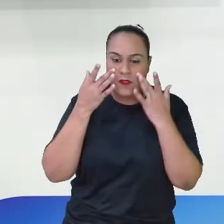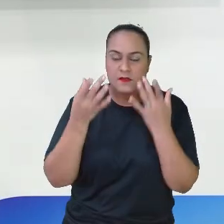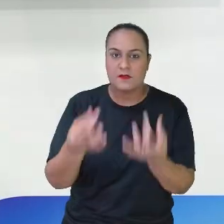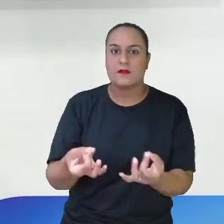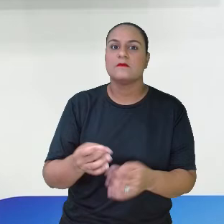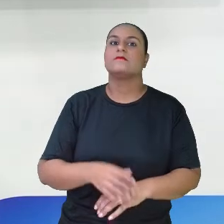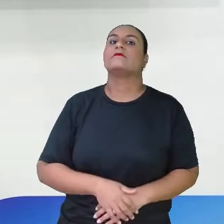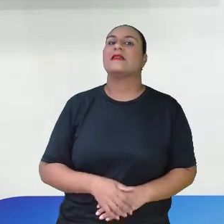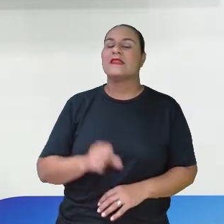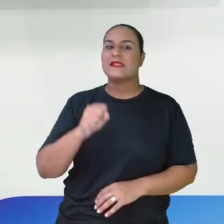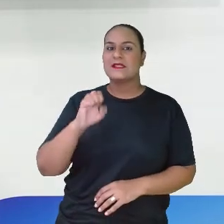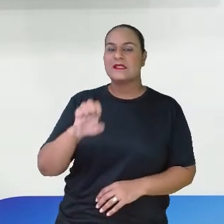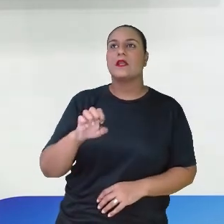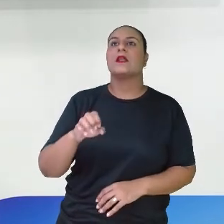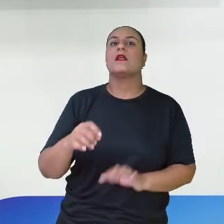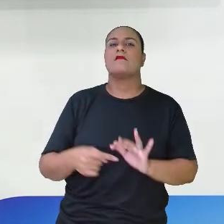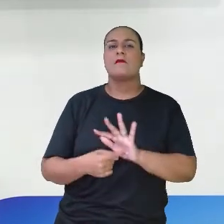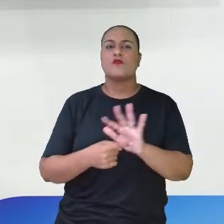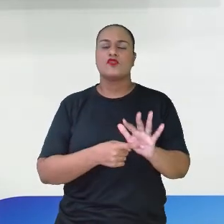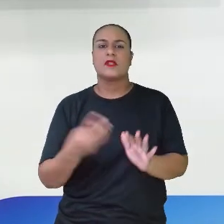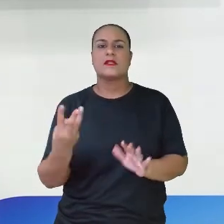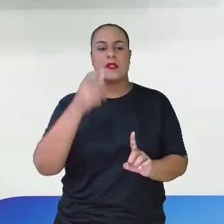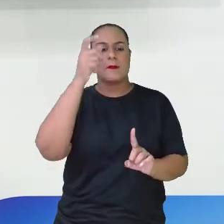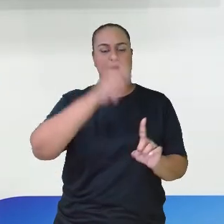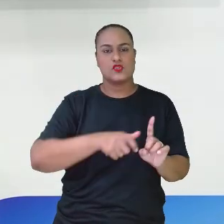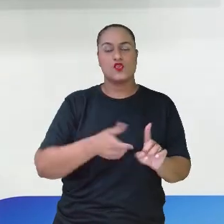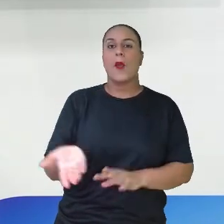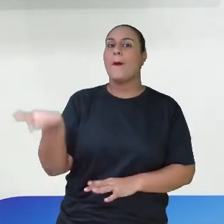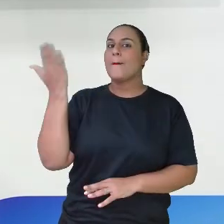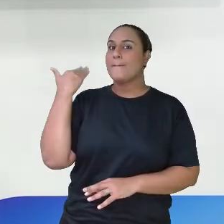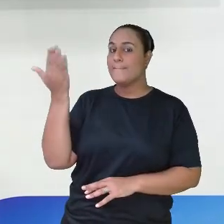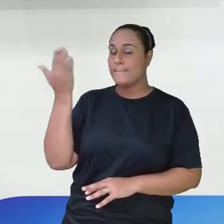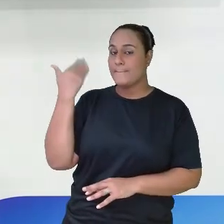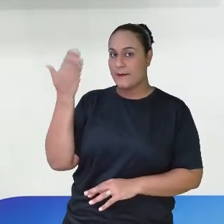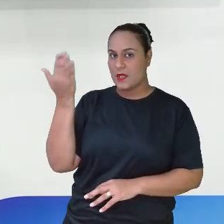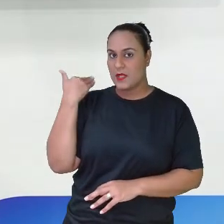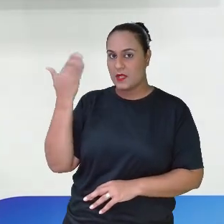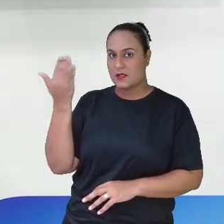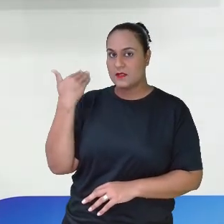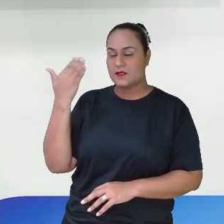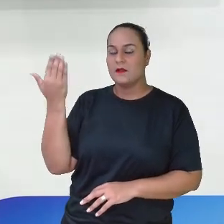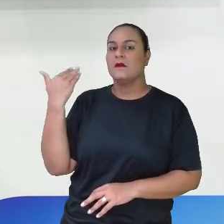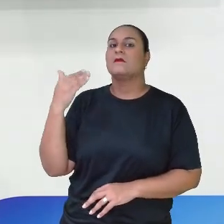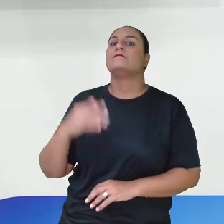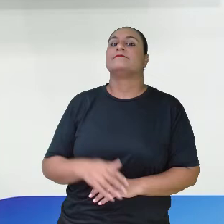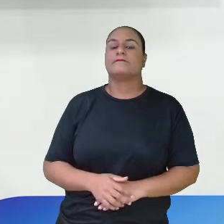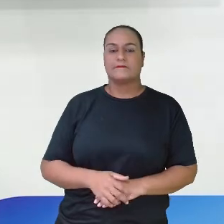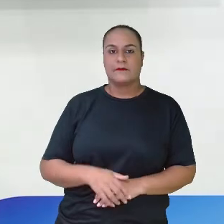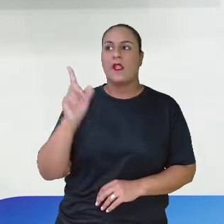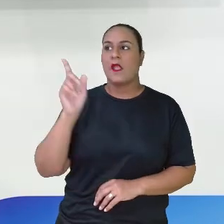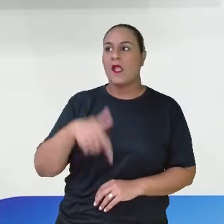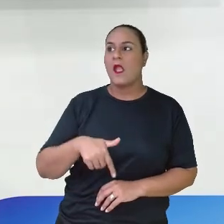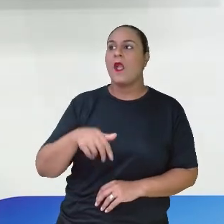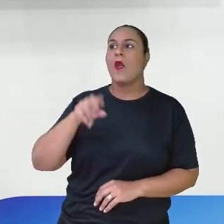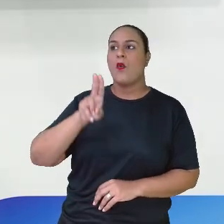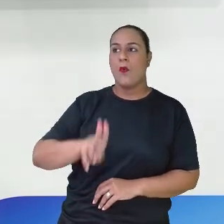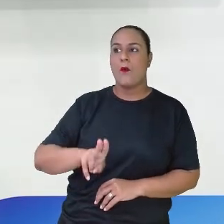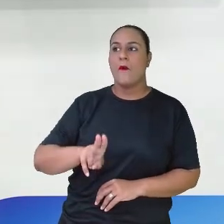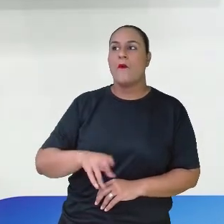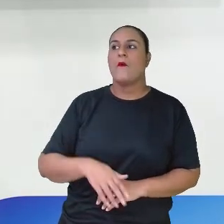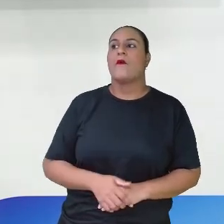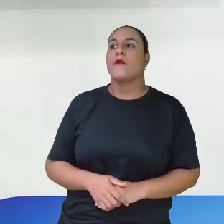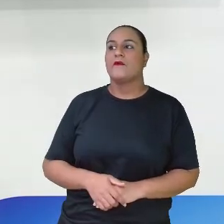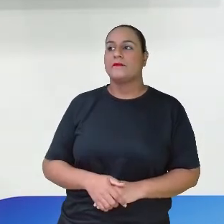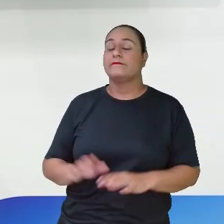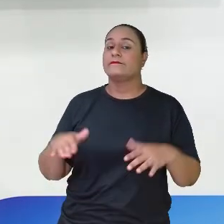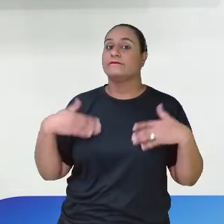na terceira pessoa do indicativo, passado, pretérito perfeito, no caso, termina com L, ok? Então, é isso